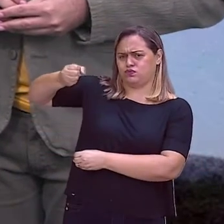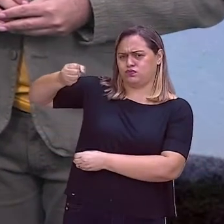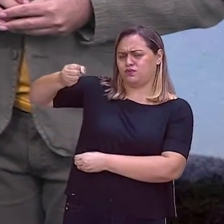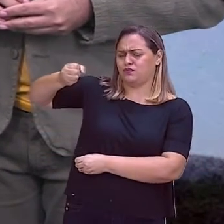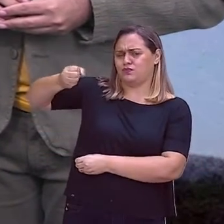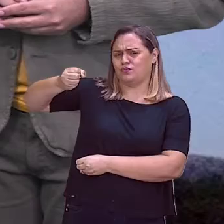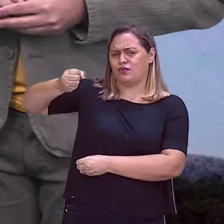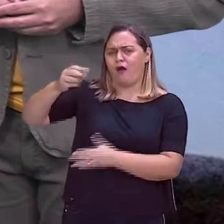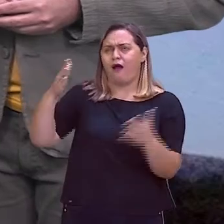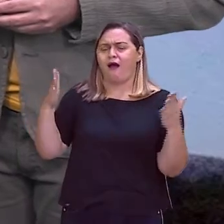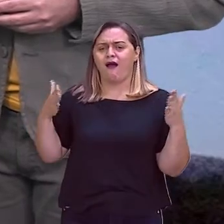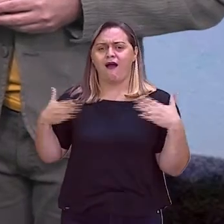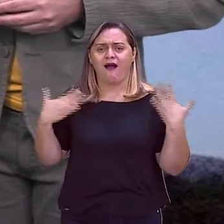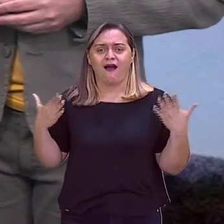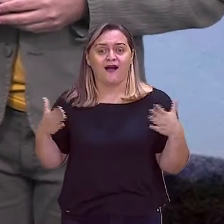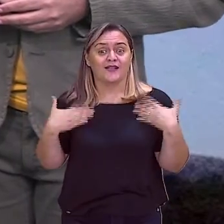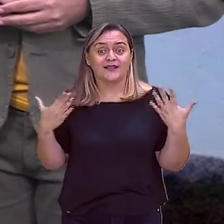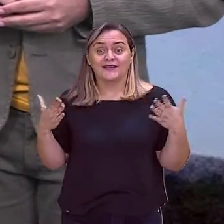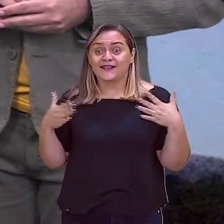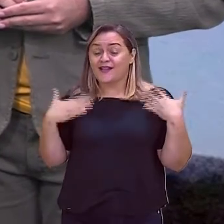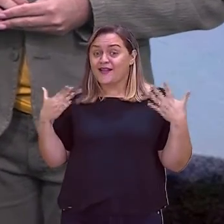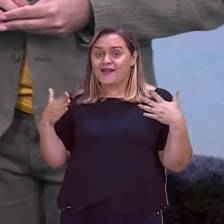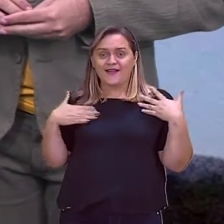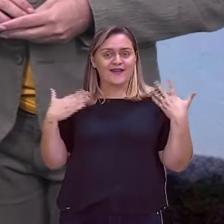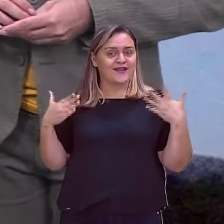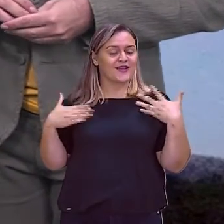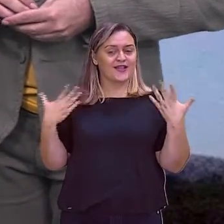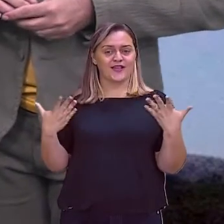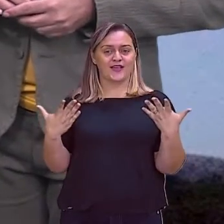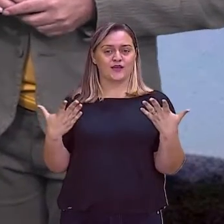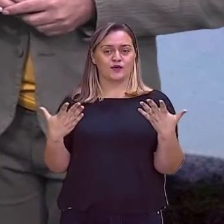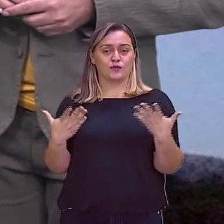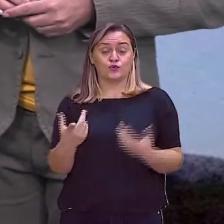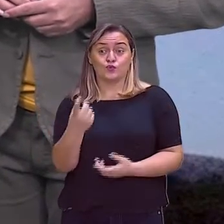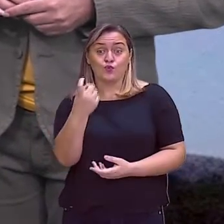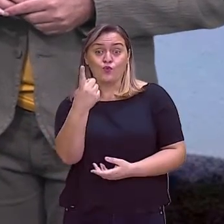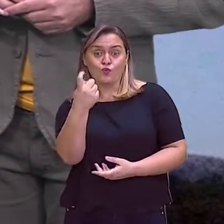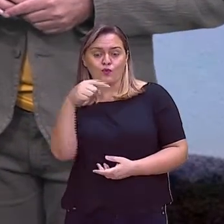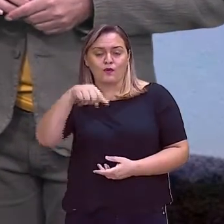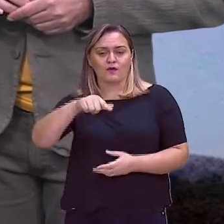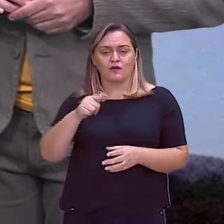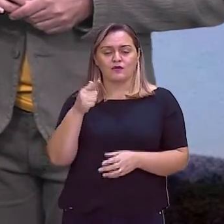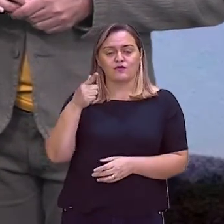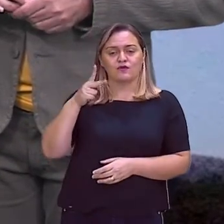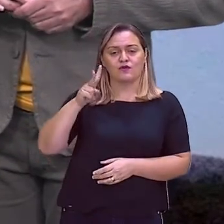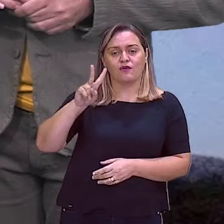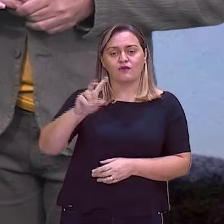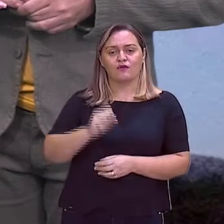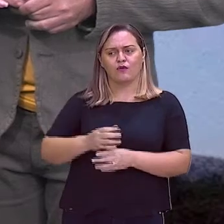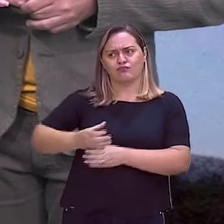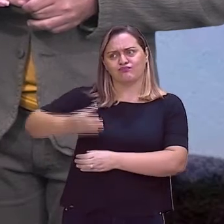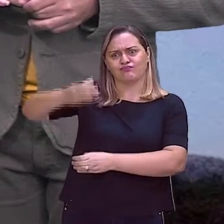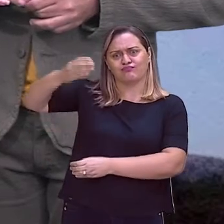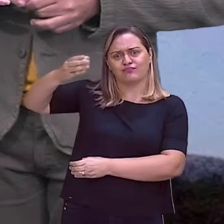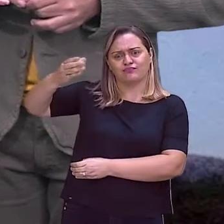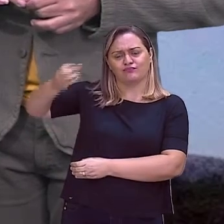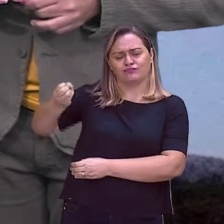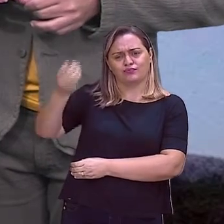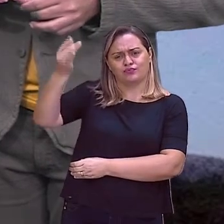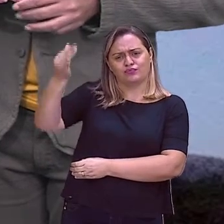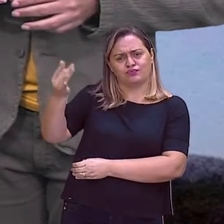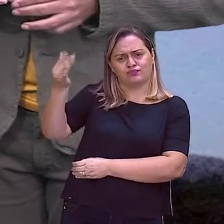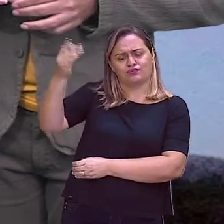a alegria de ter participado deste marco único do revezamento. Então, ele deixou o seu